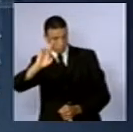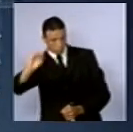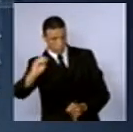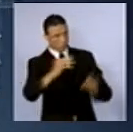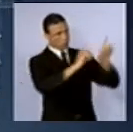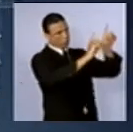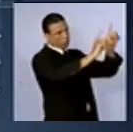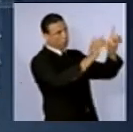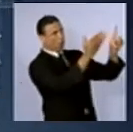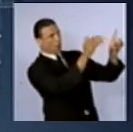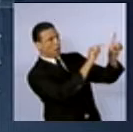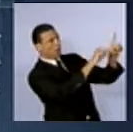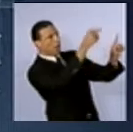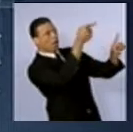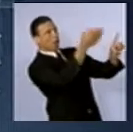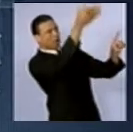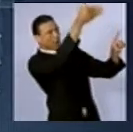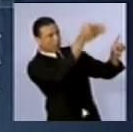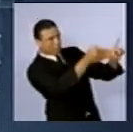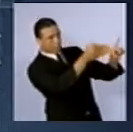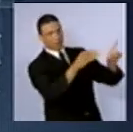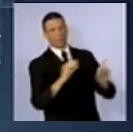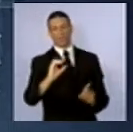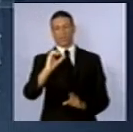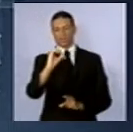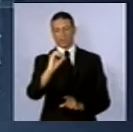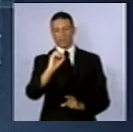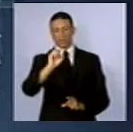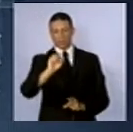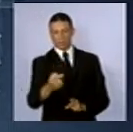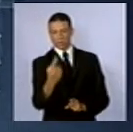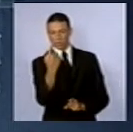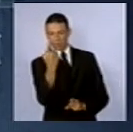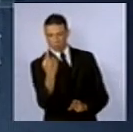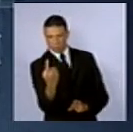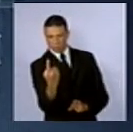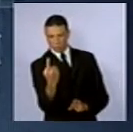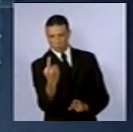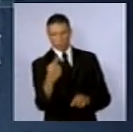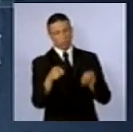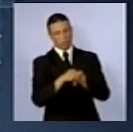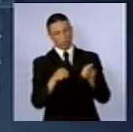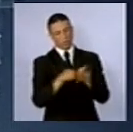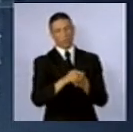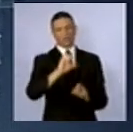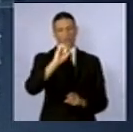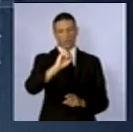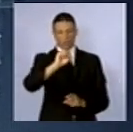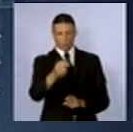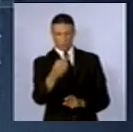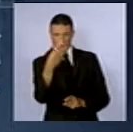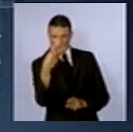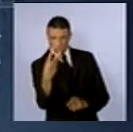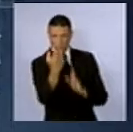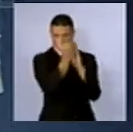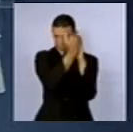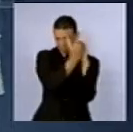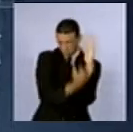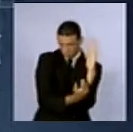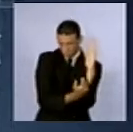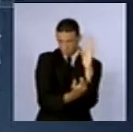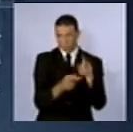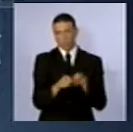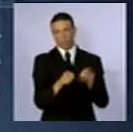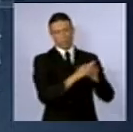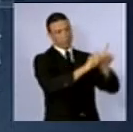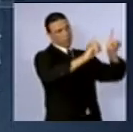expostas ah entre 0,1 e menos que 0,3 microtesla e e por